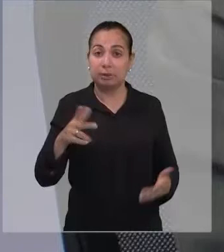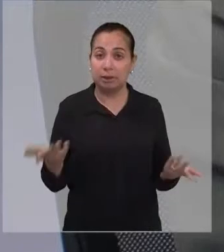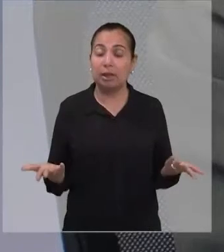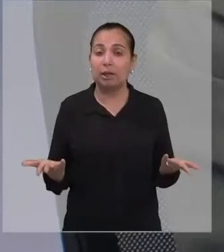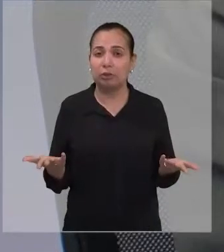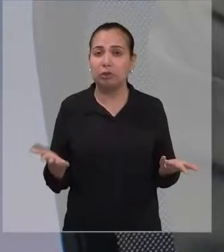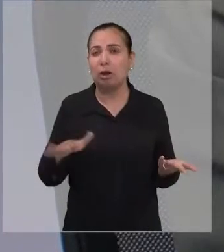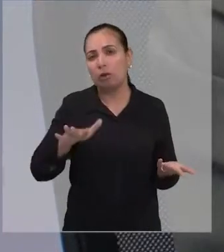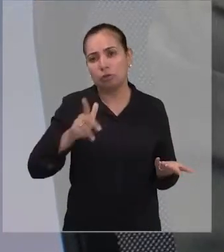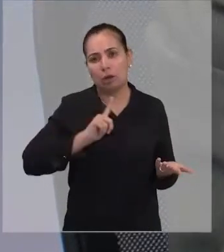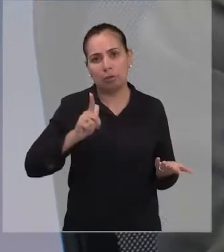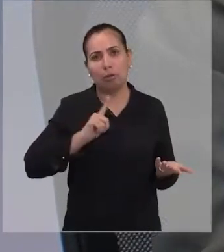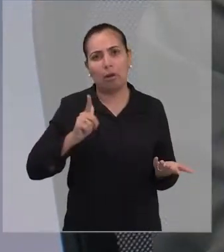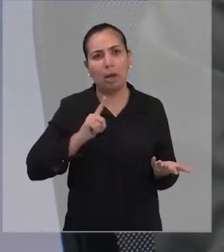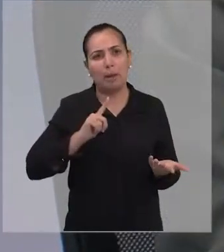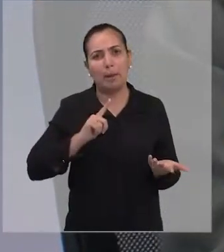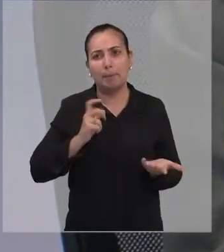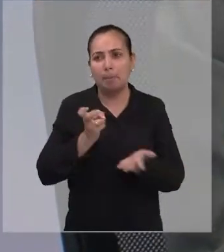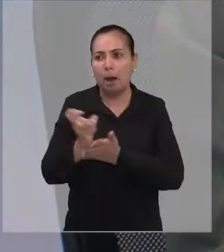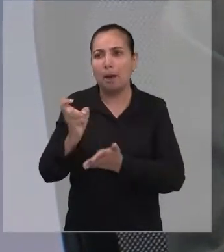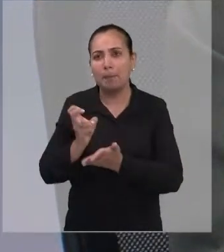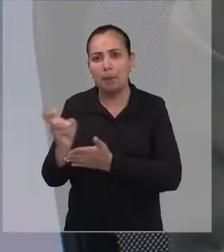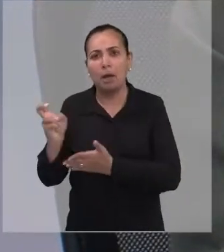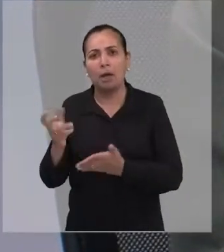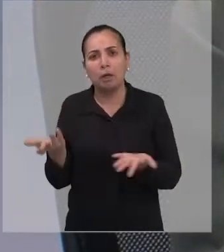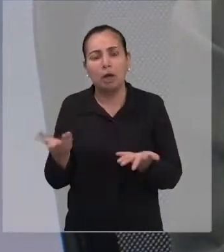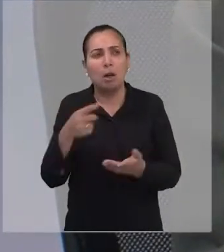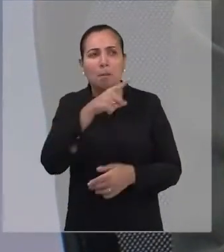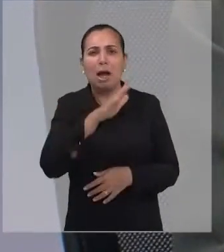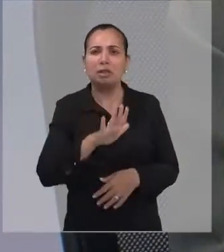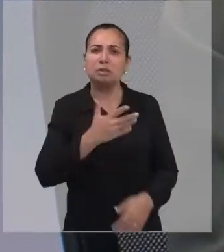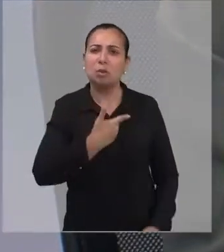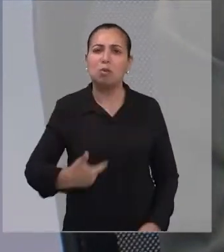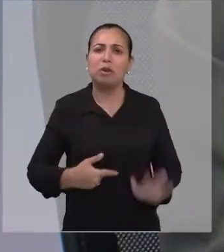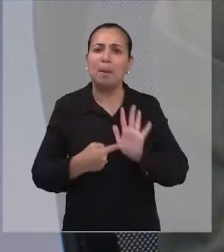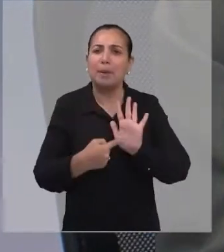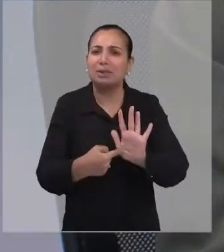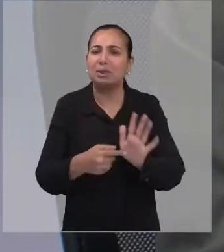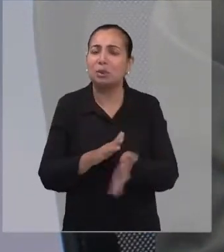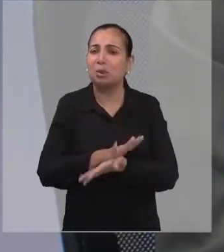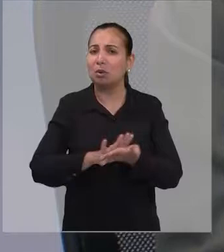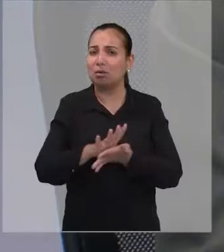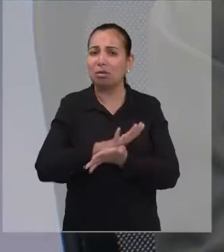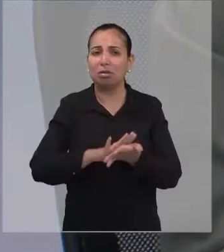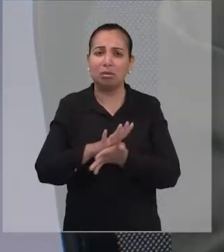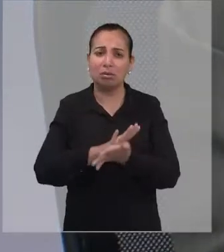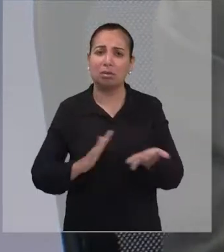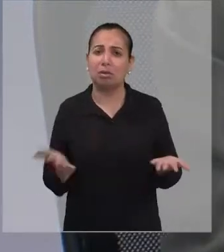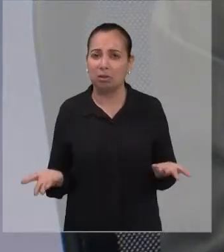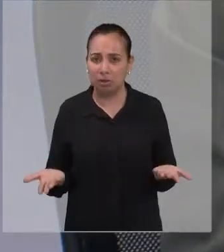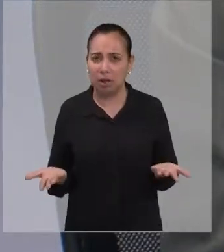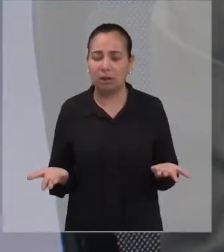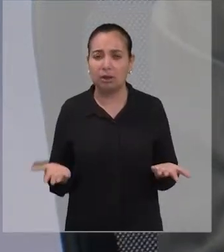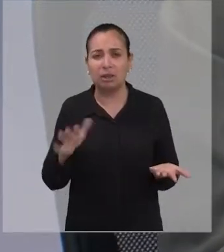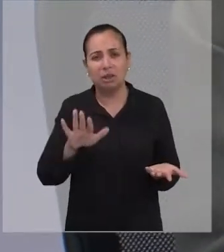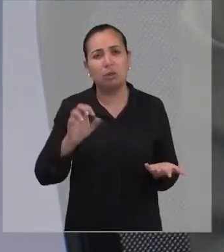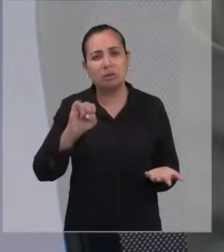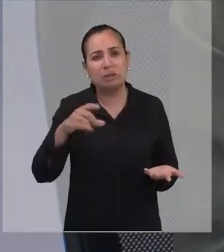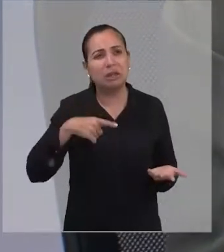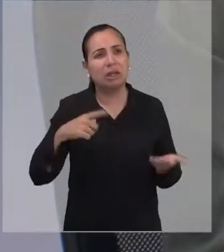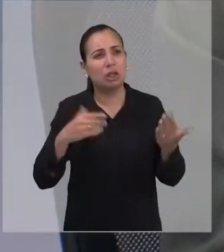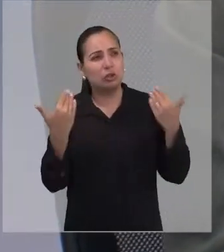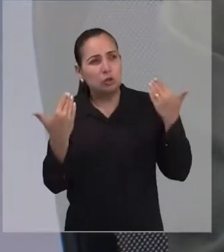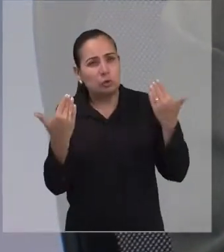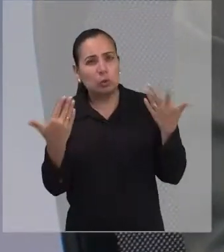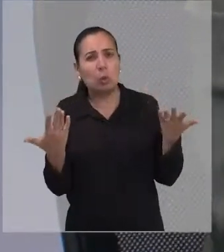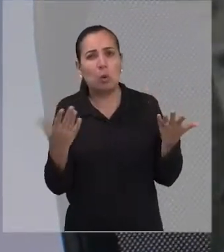já muito alta, né? Para um governo que até agora não apresentou nada. Quer dizer, então, se as desconfianças e o